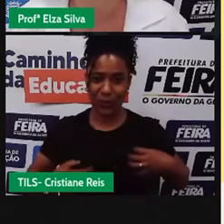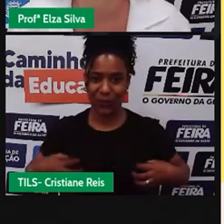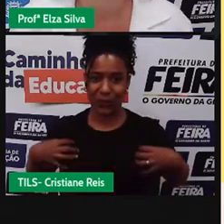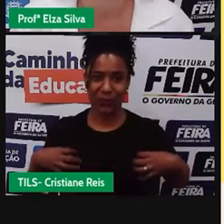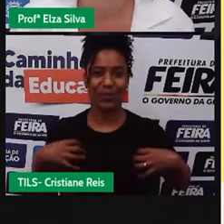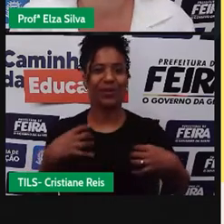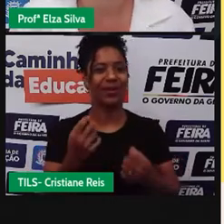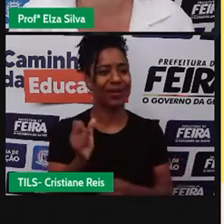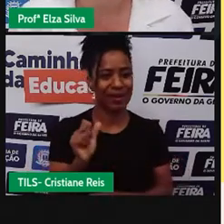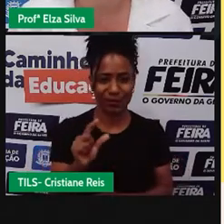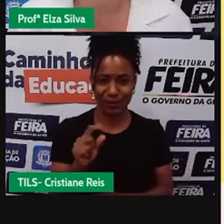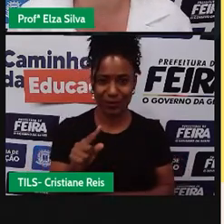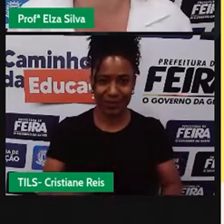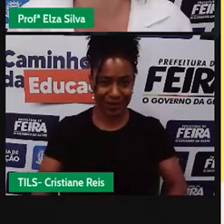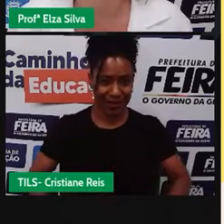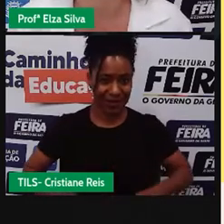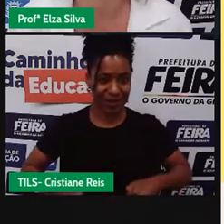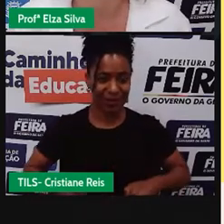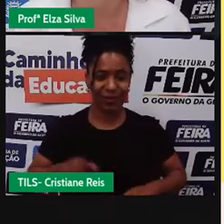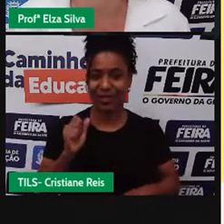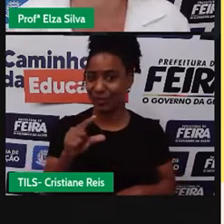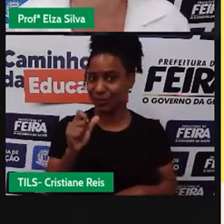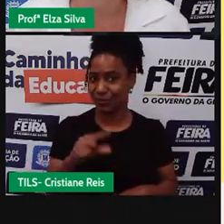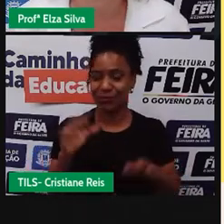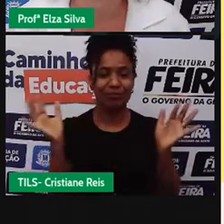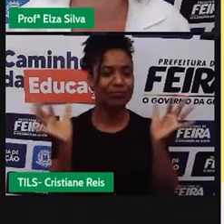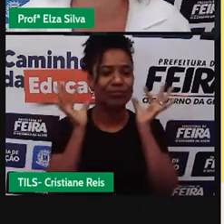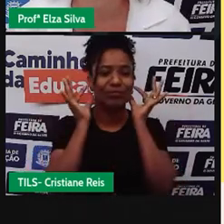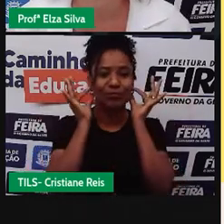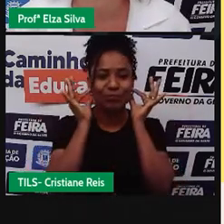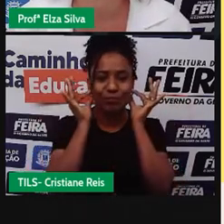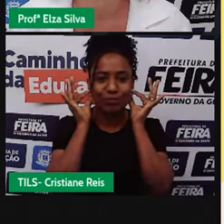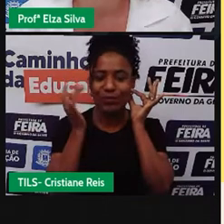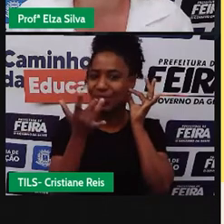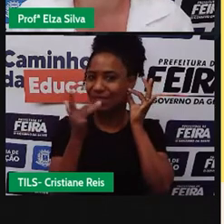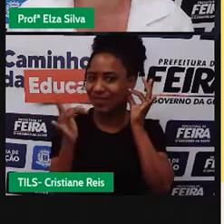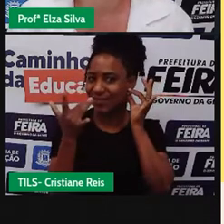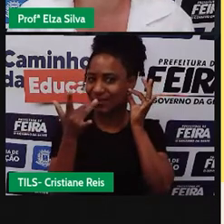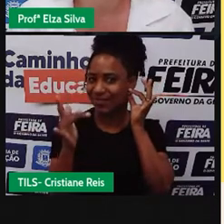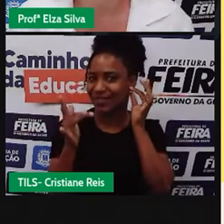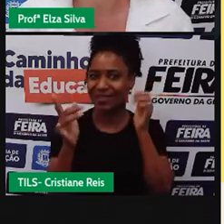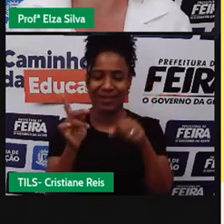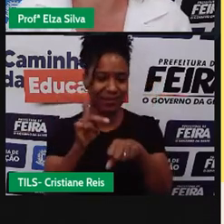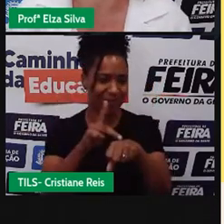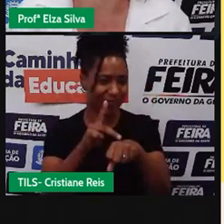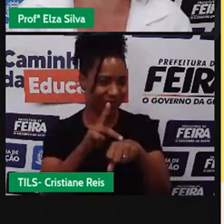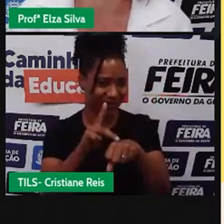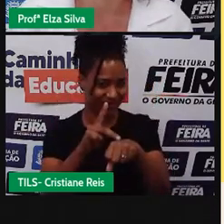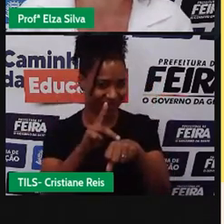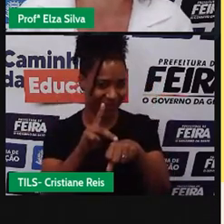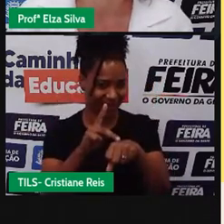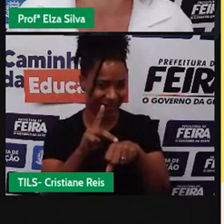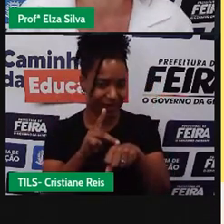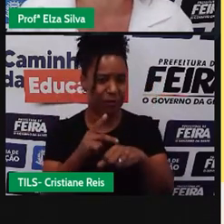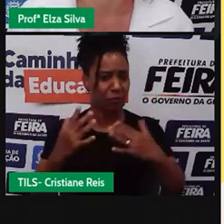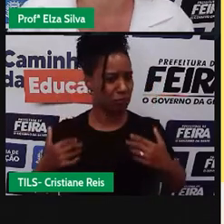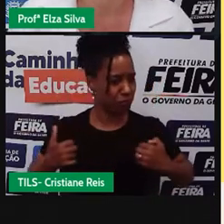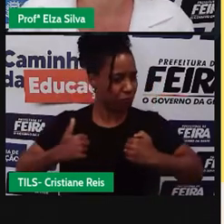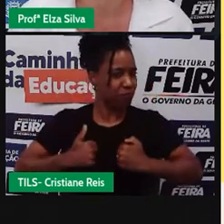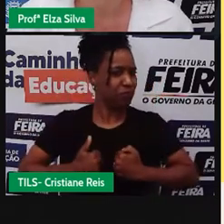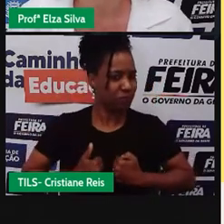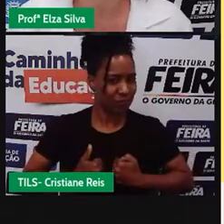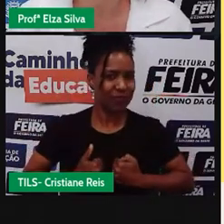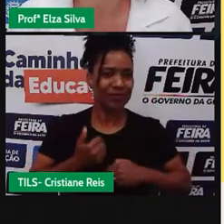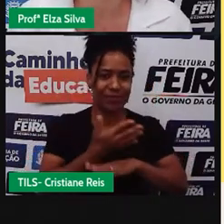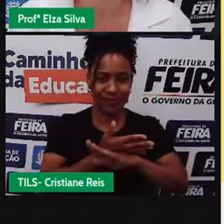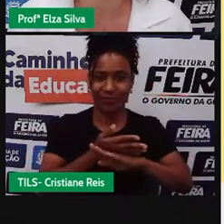azul. Uso brincos dourados com pedra preta e uso um guarda-pó branco. Atrás